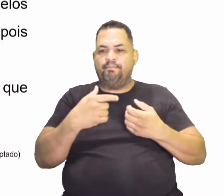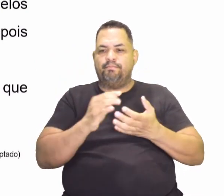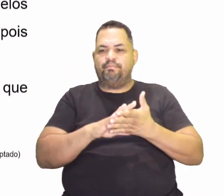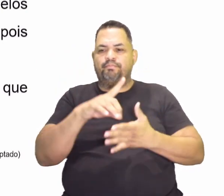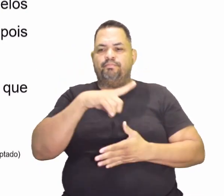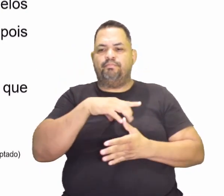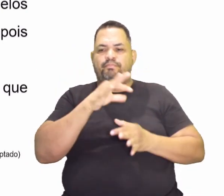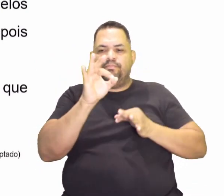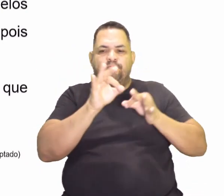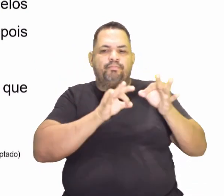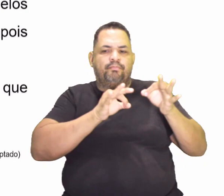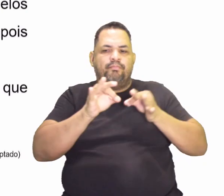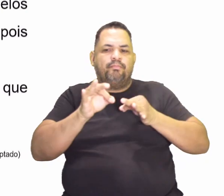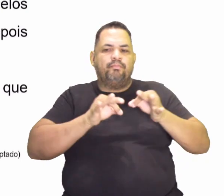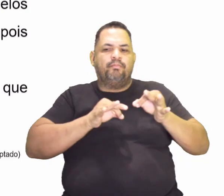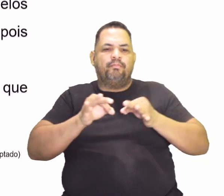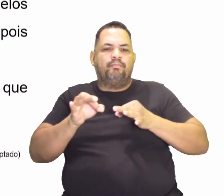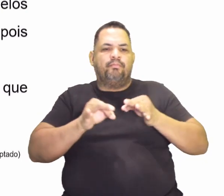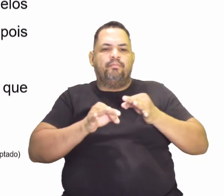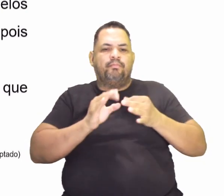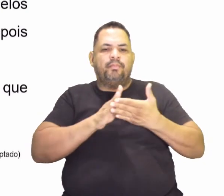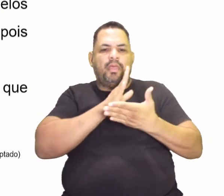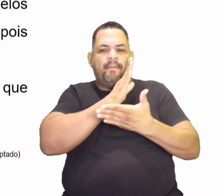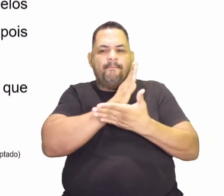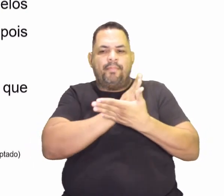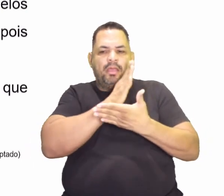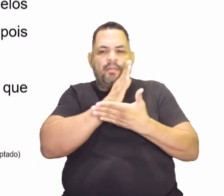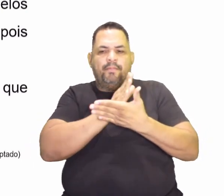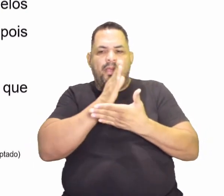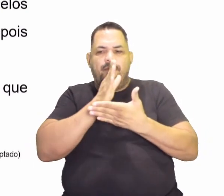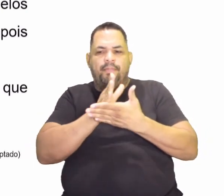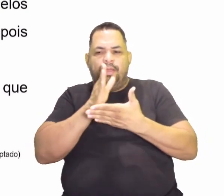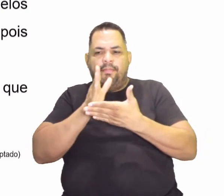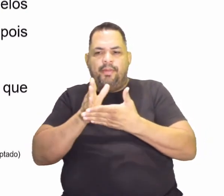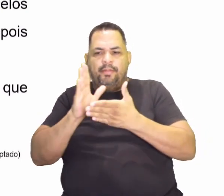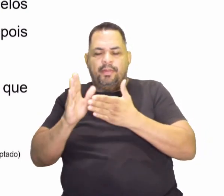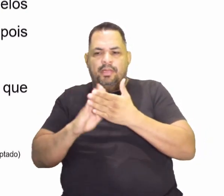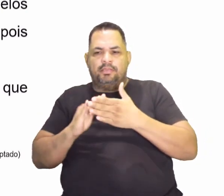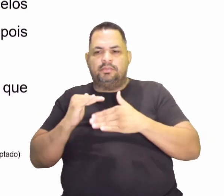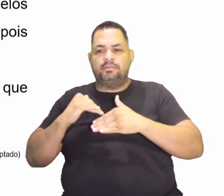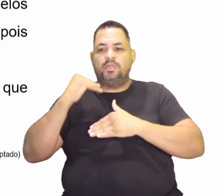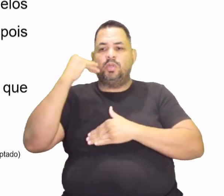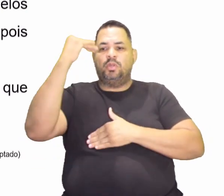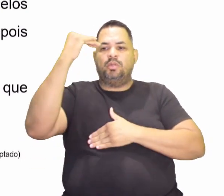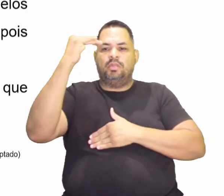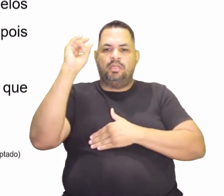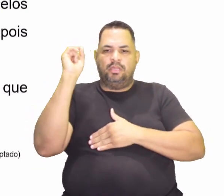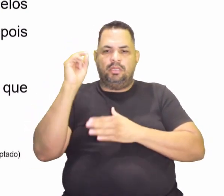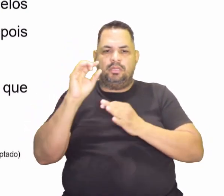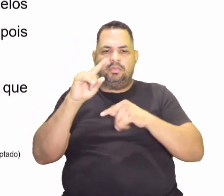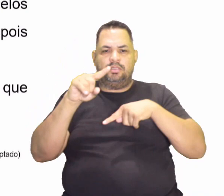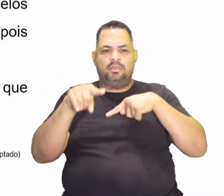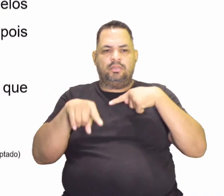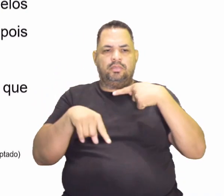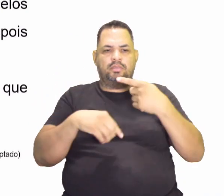dessa perspectiva da análise. Passo a passo, dos pequenos, até chegar ao macro.